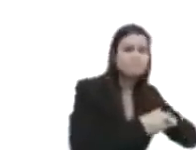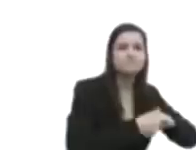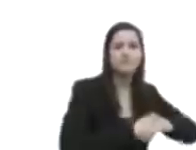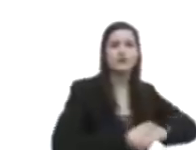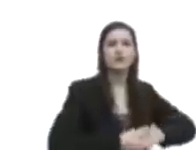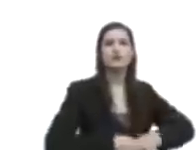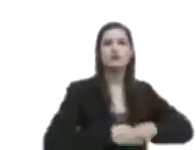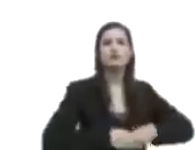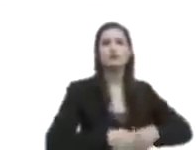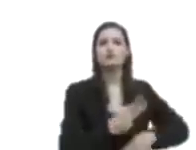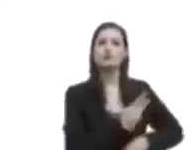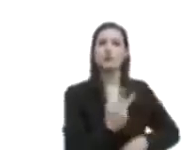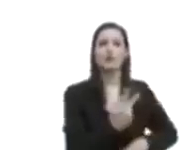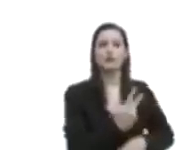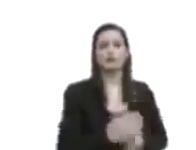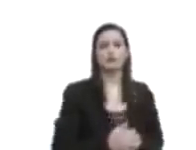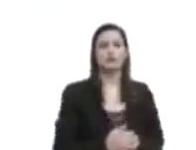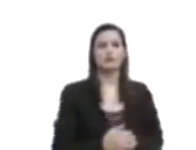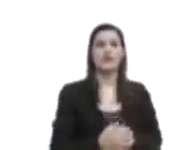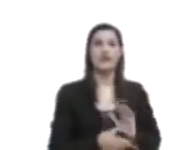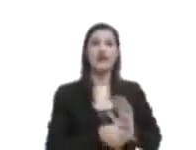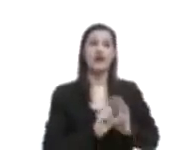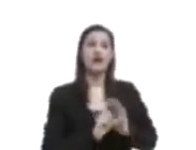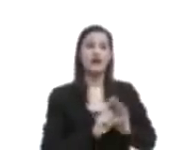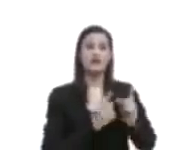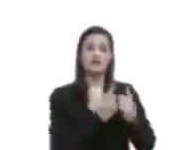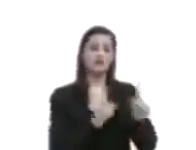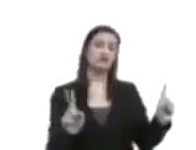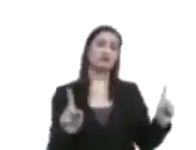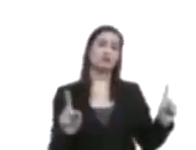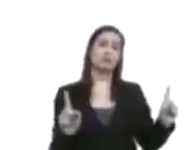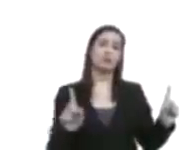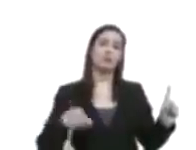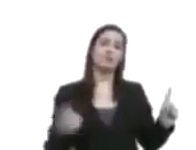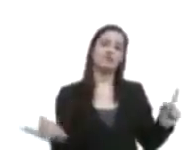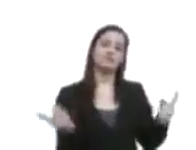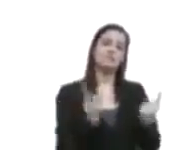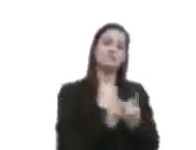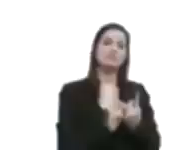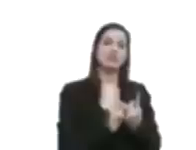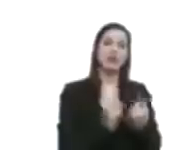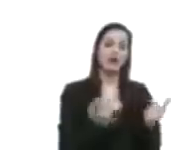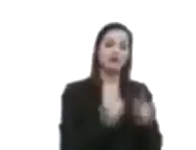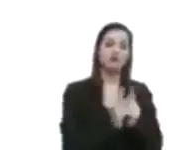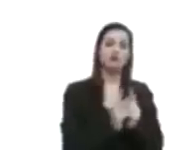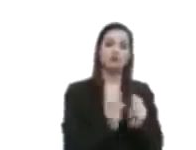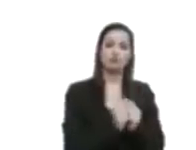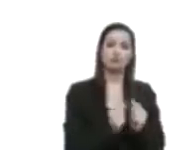partes. Ele é assim, ó, vou mostrar a característica do crente verdadeiro nesse atributo.